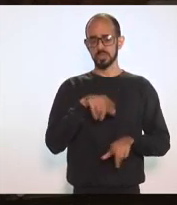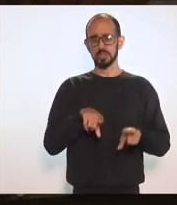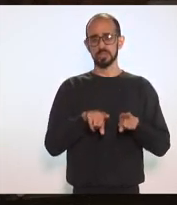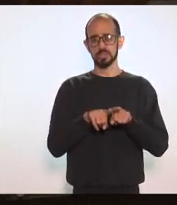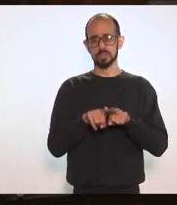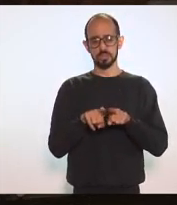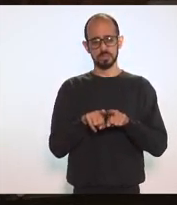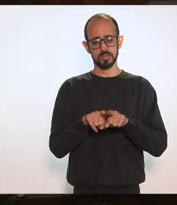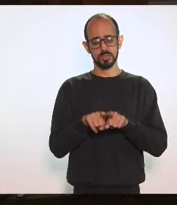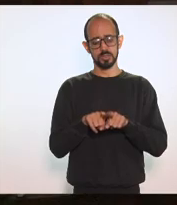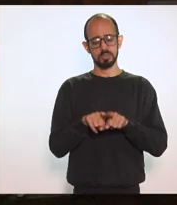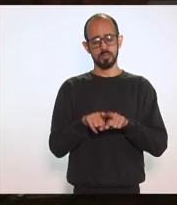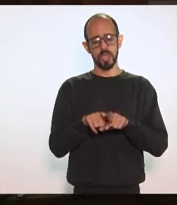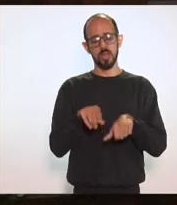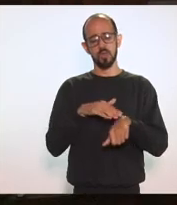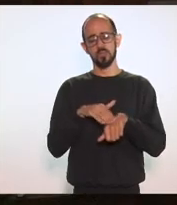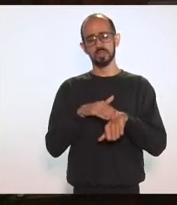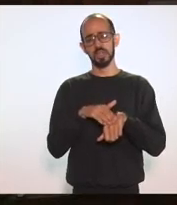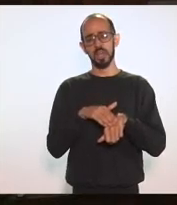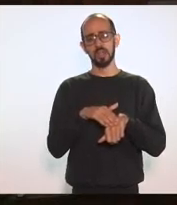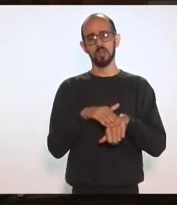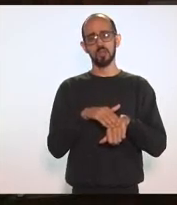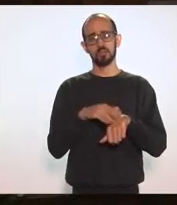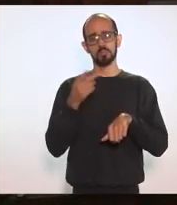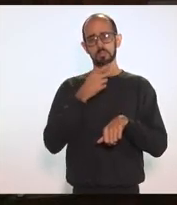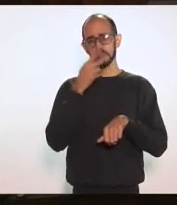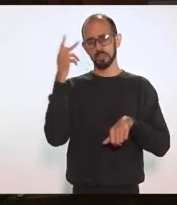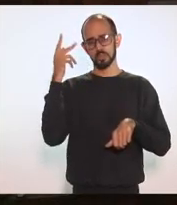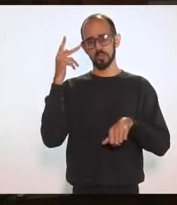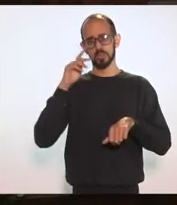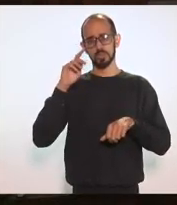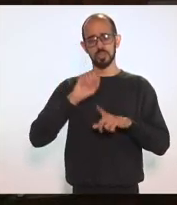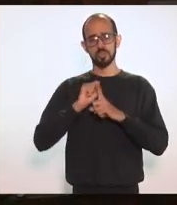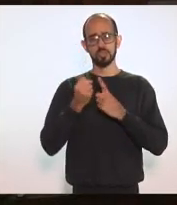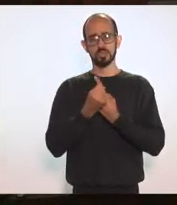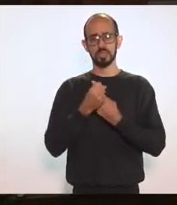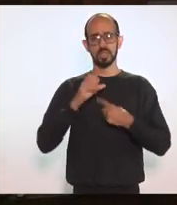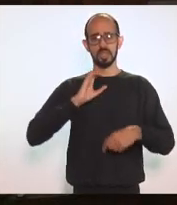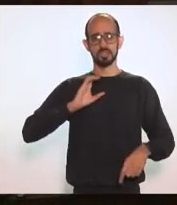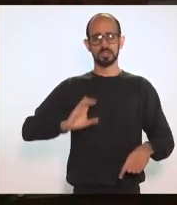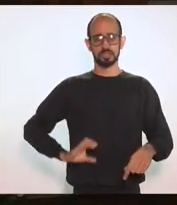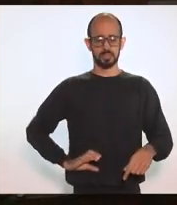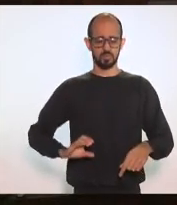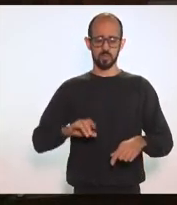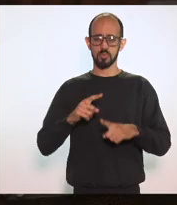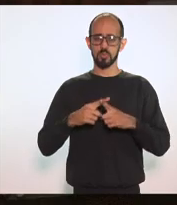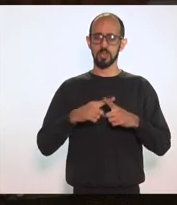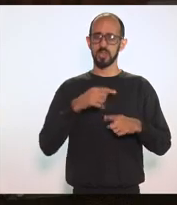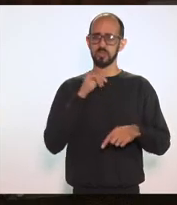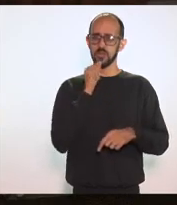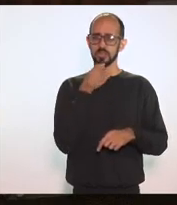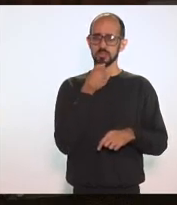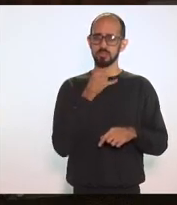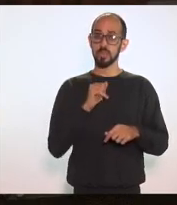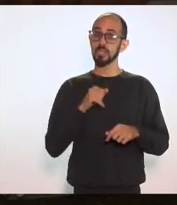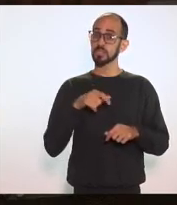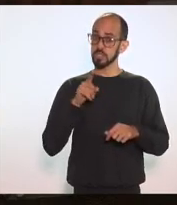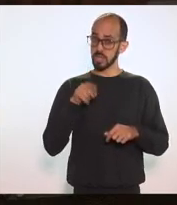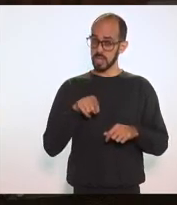para conversa movimentos da sociedade civil organizada, porque, infelizmente, a